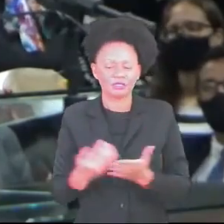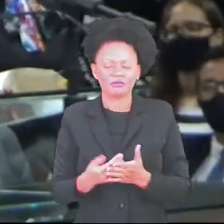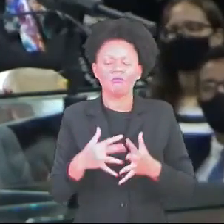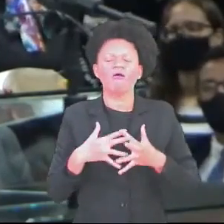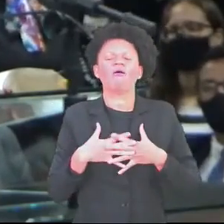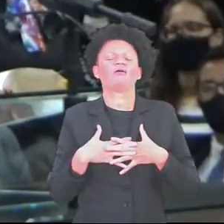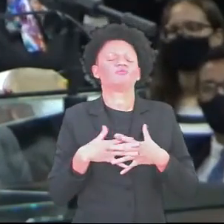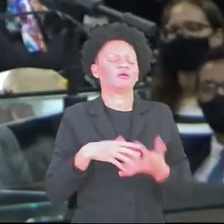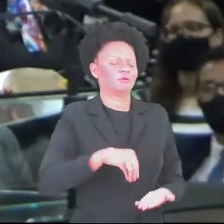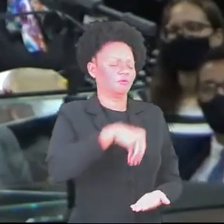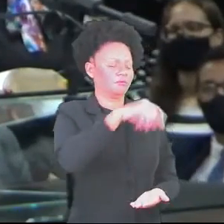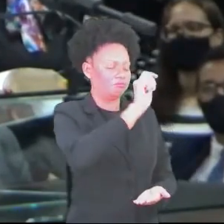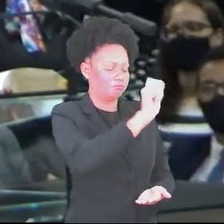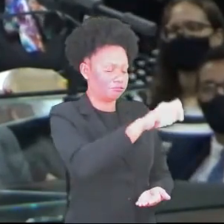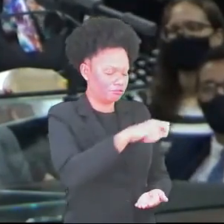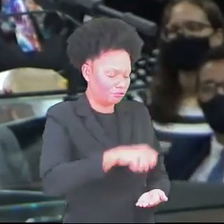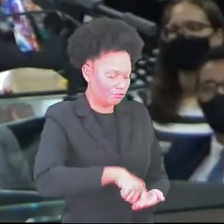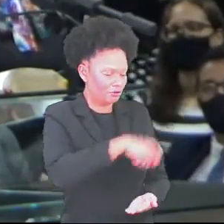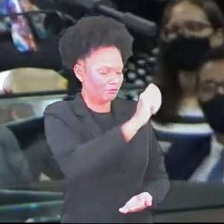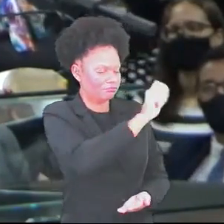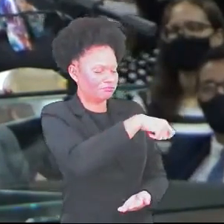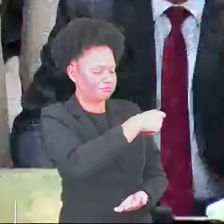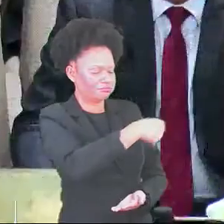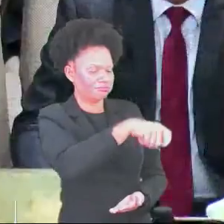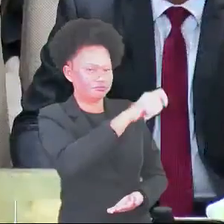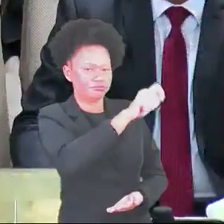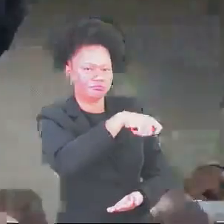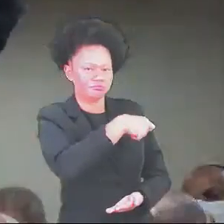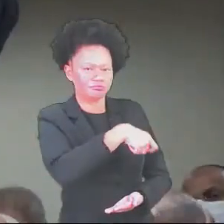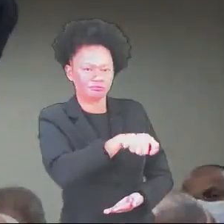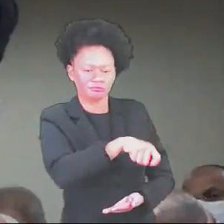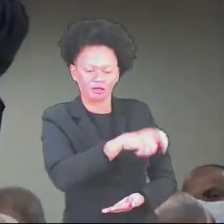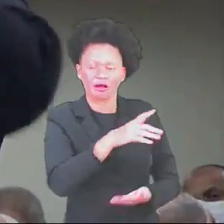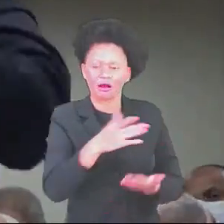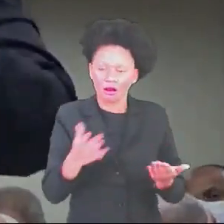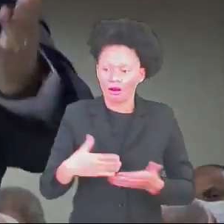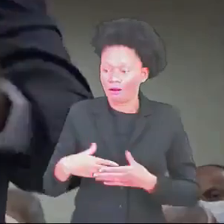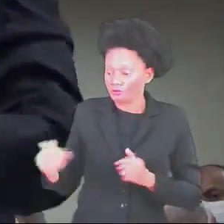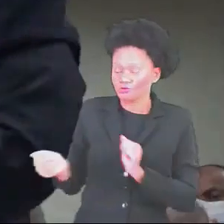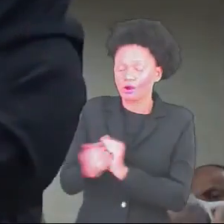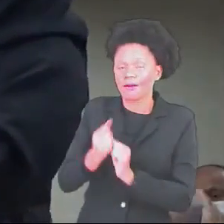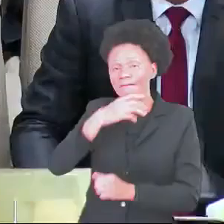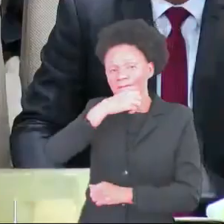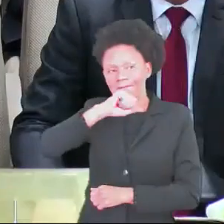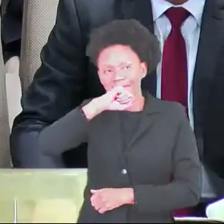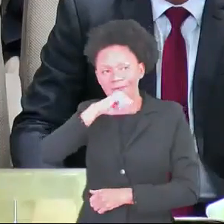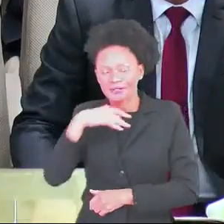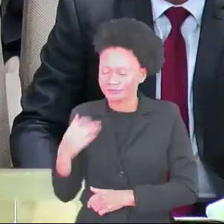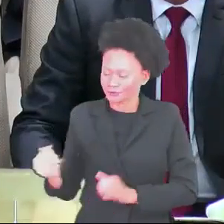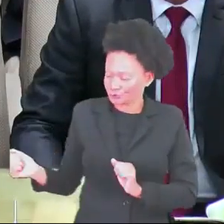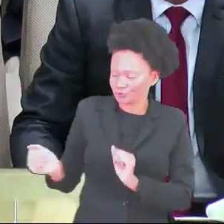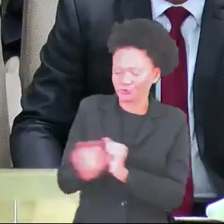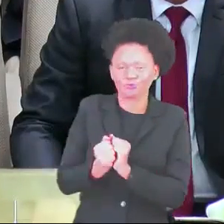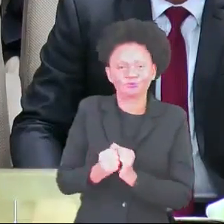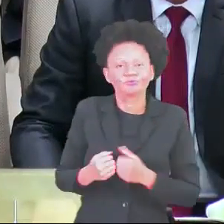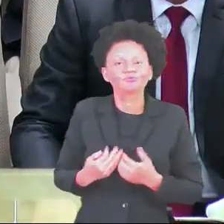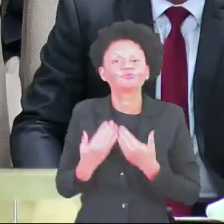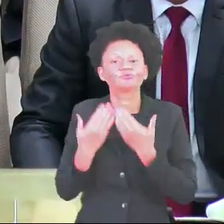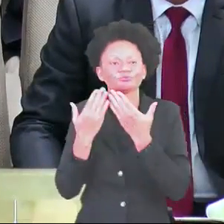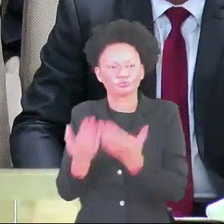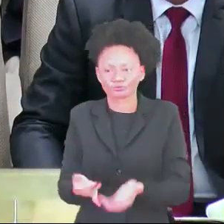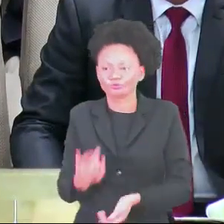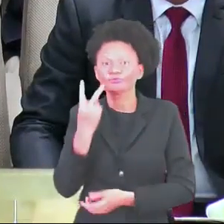estavam morrendo. Eu me lembro que fiz uma visita com o papai, o meu pai me levou, sempre a tirar a cola dele, com